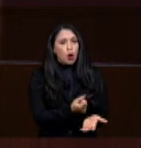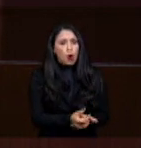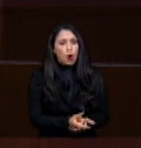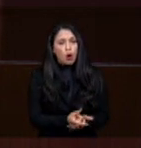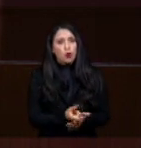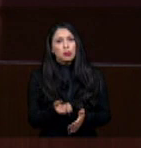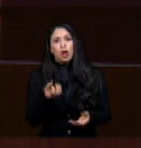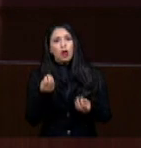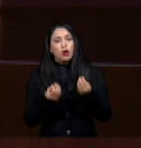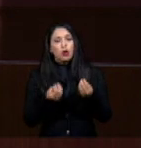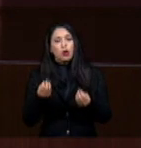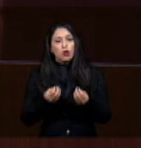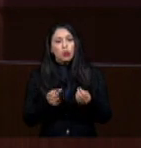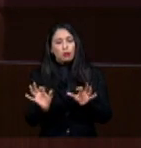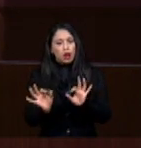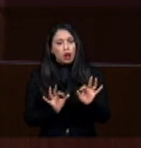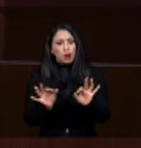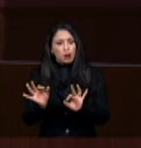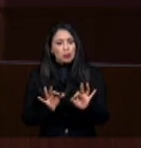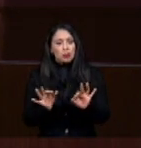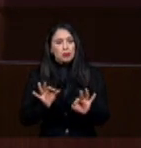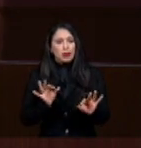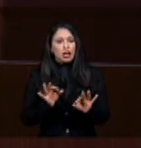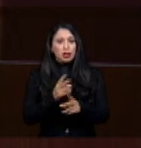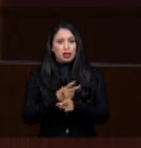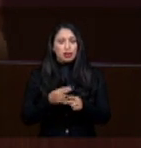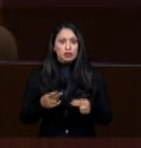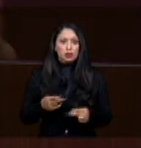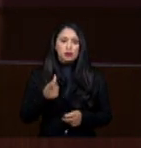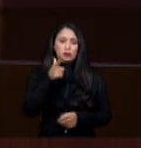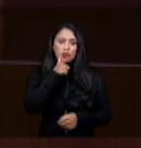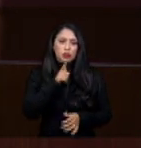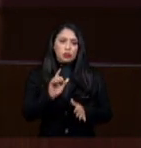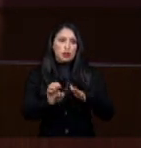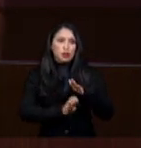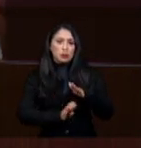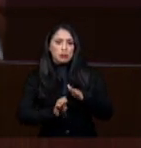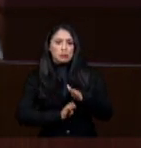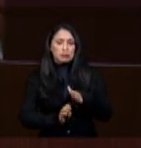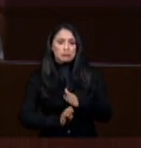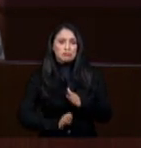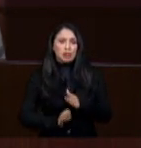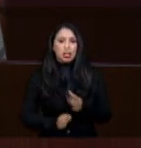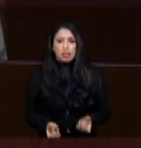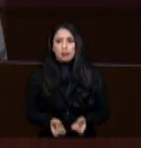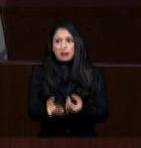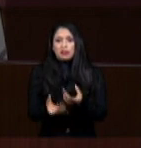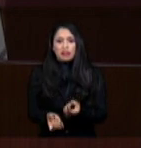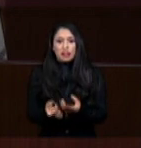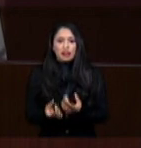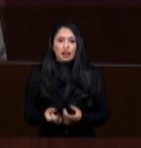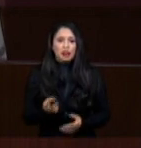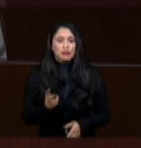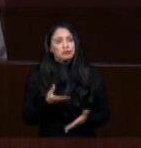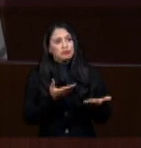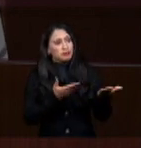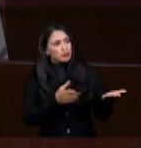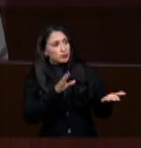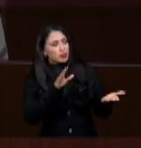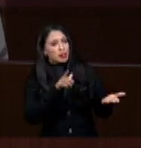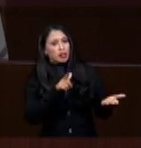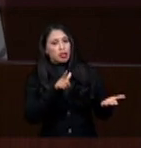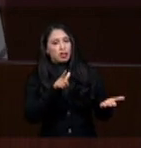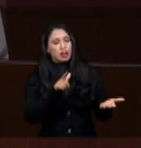estoque na criação de um mercado de trabalho de uma do mercado de vendas Heloísa Helena que